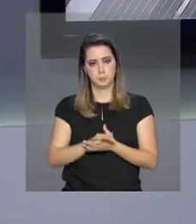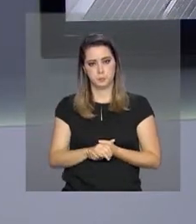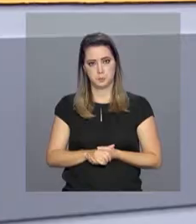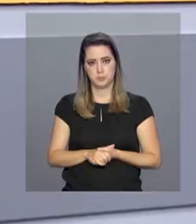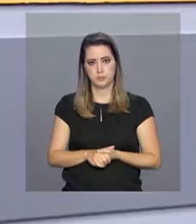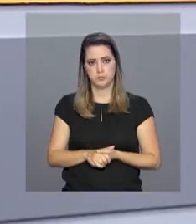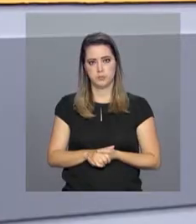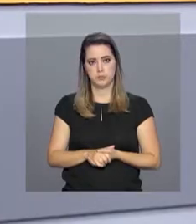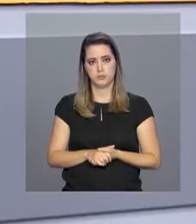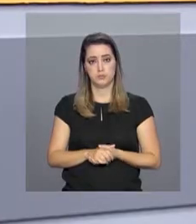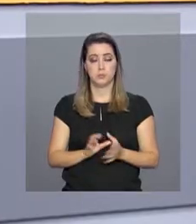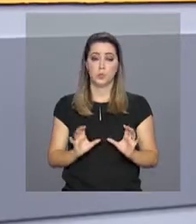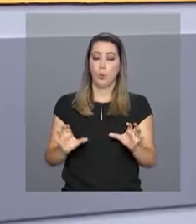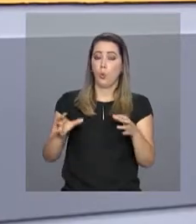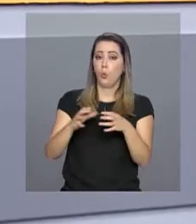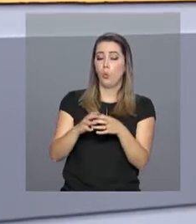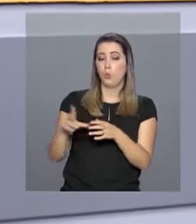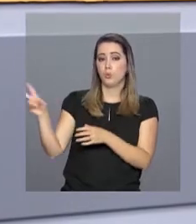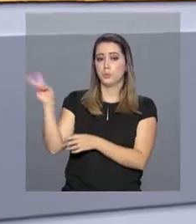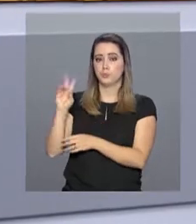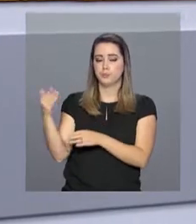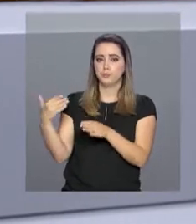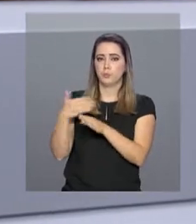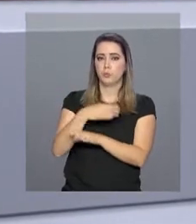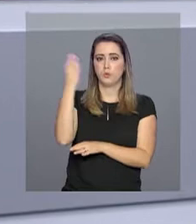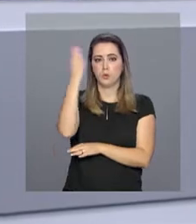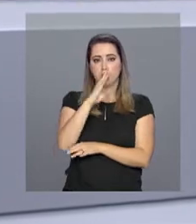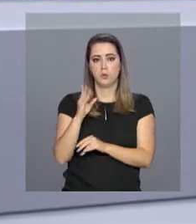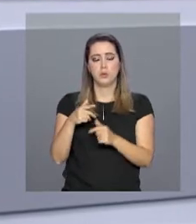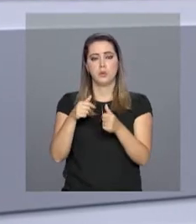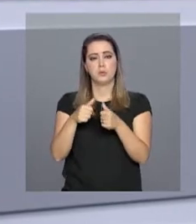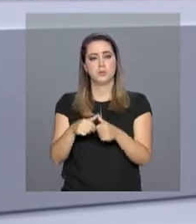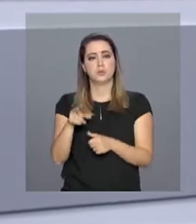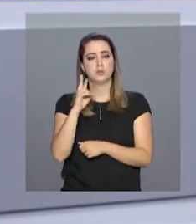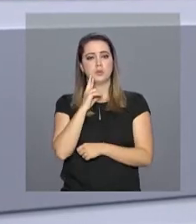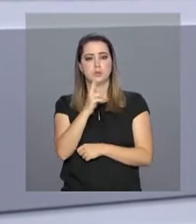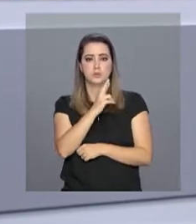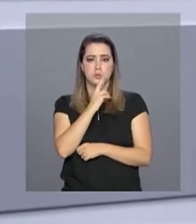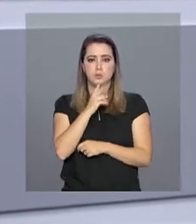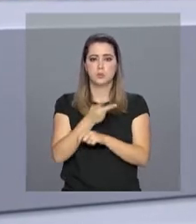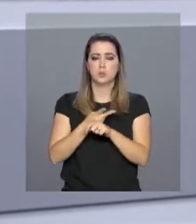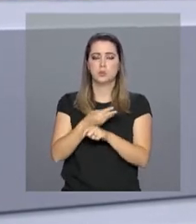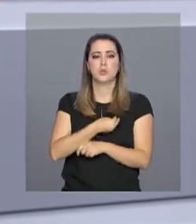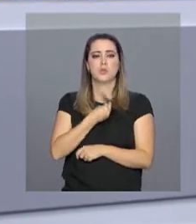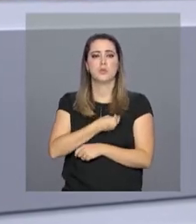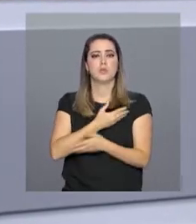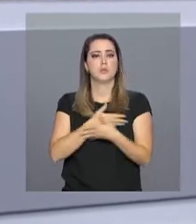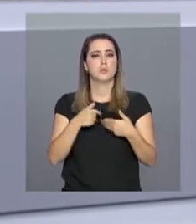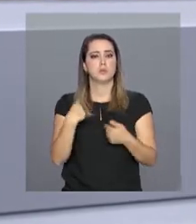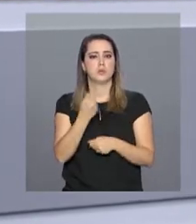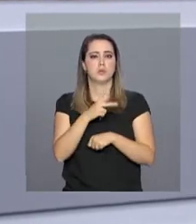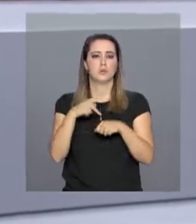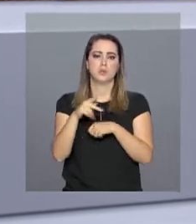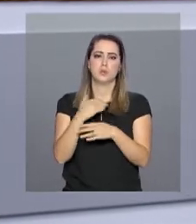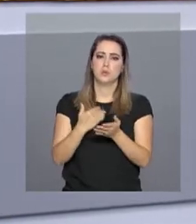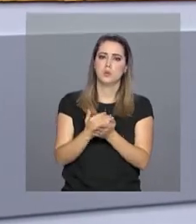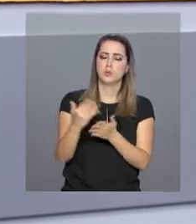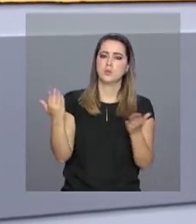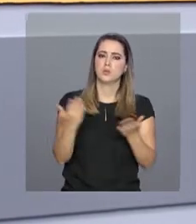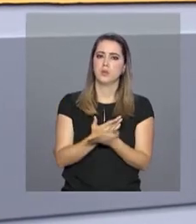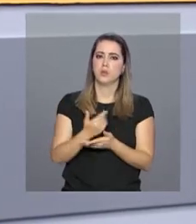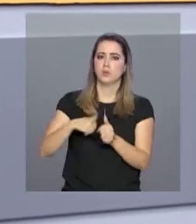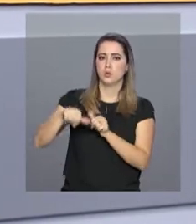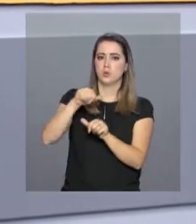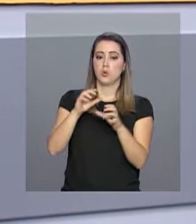br os venezuelanos que entraram no brasil pelo estado de roraima em busca de uma vida melhor no nosso país começaram hoje a ser